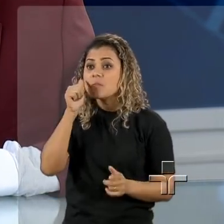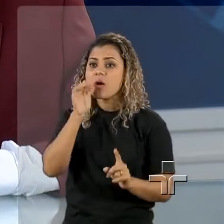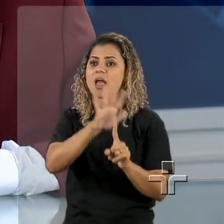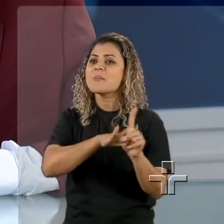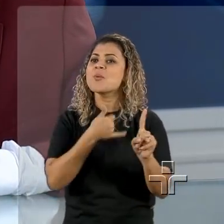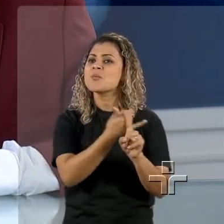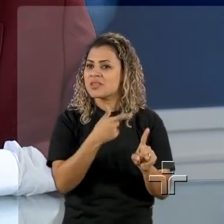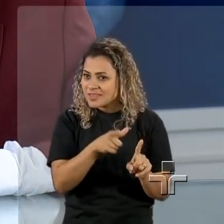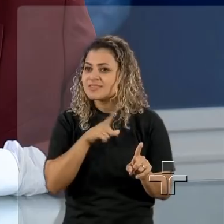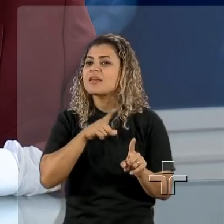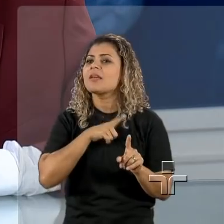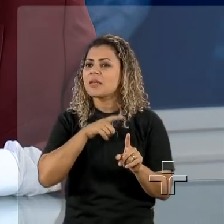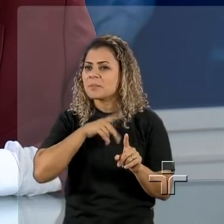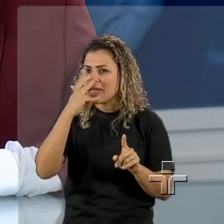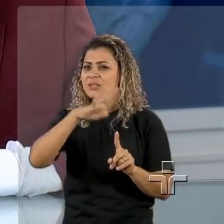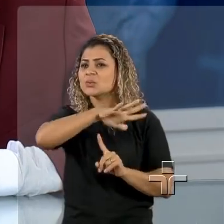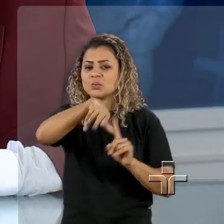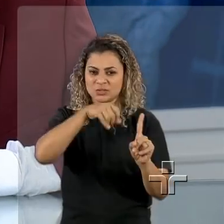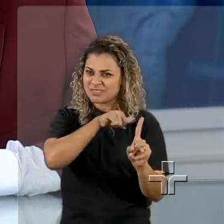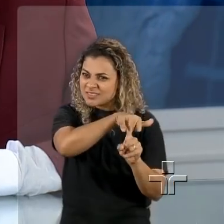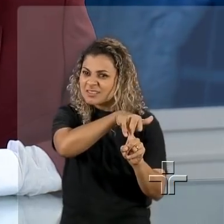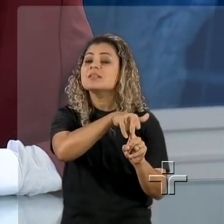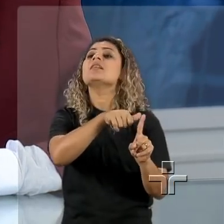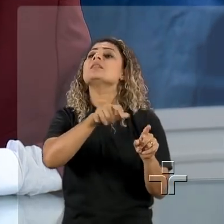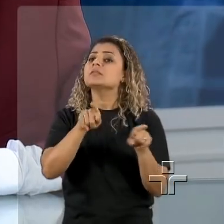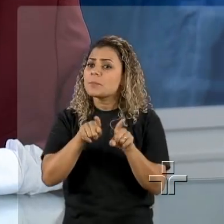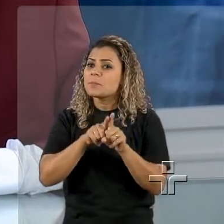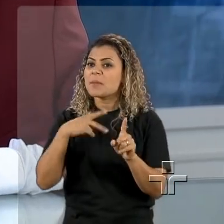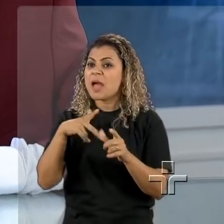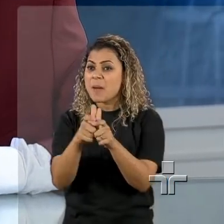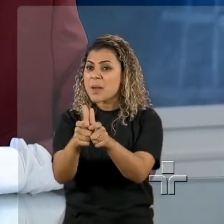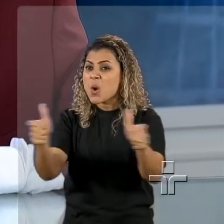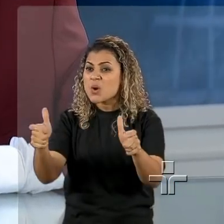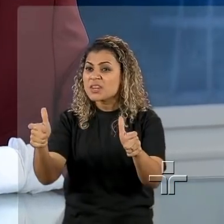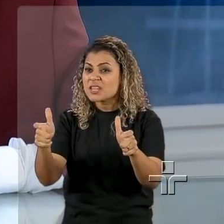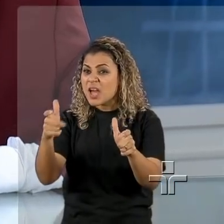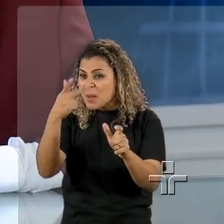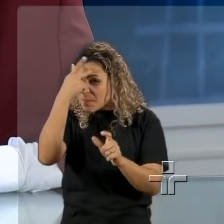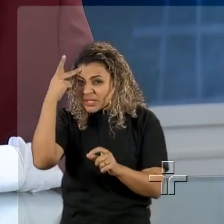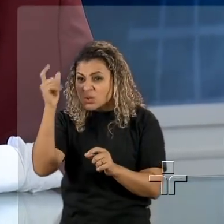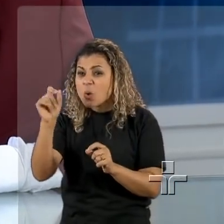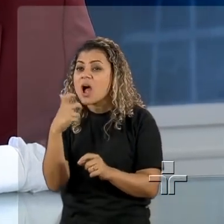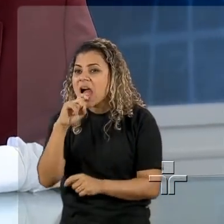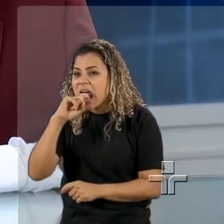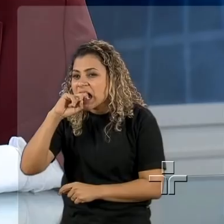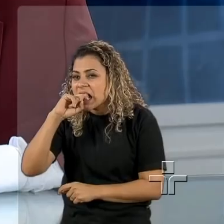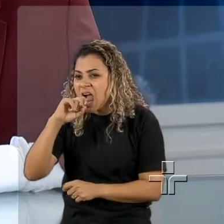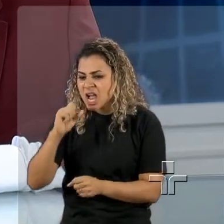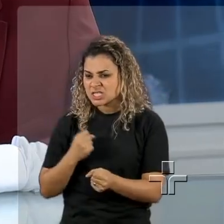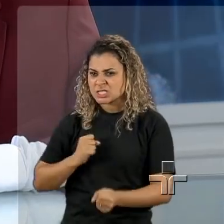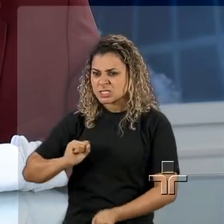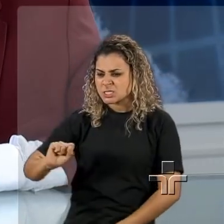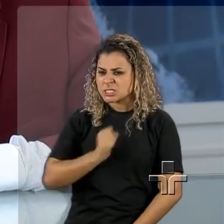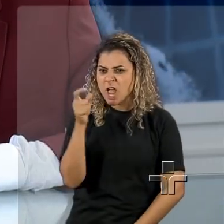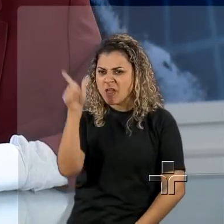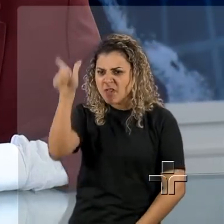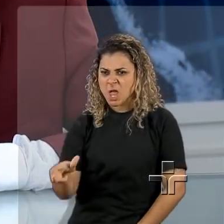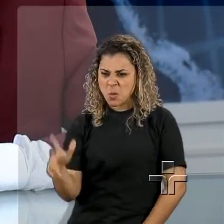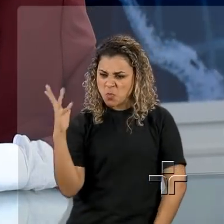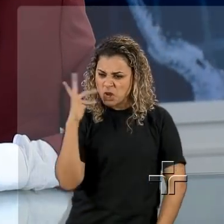escândalos de assédio sexual nas artes, muitos questionam qual é o sentido hoje de um concurso de beleza. Esta